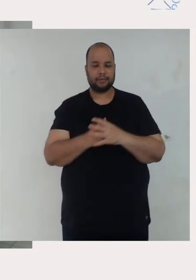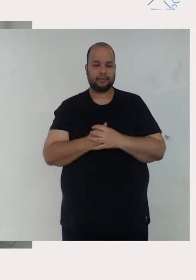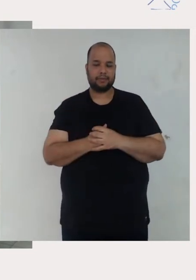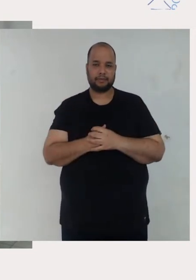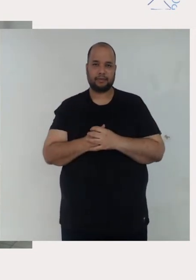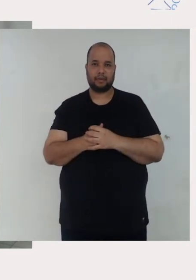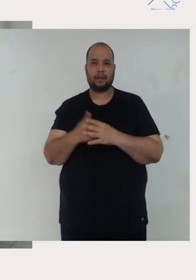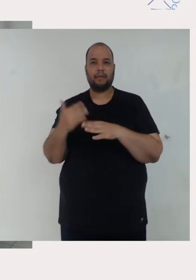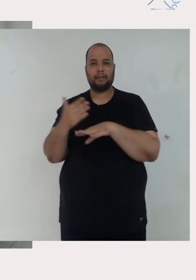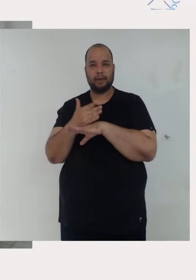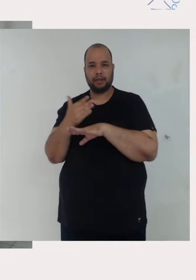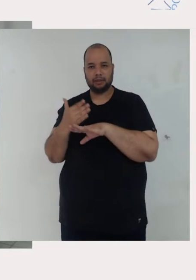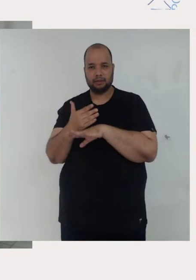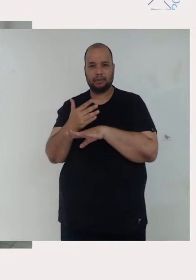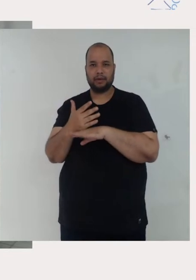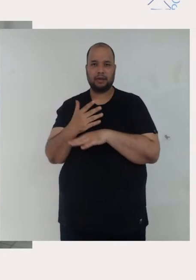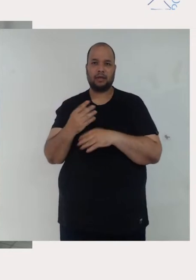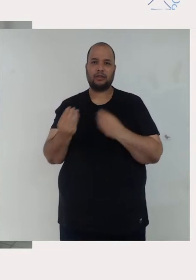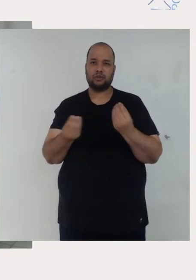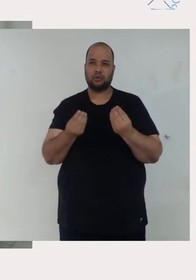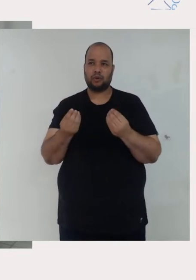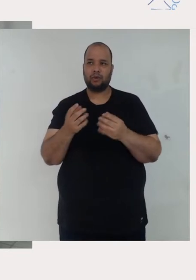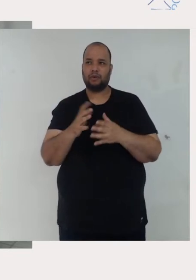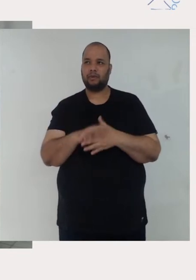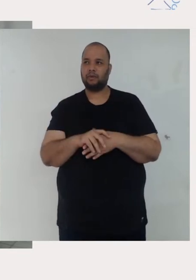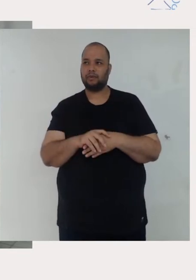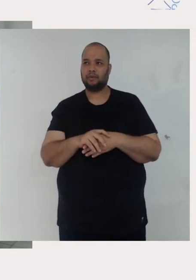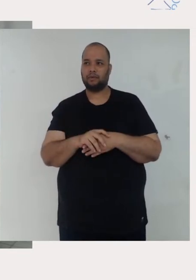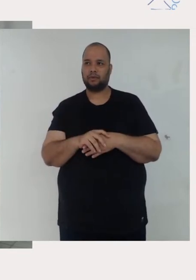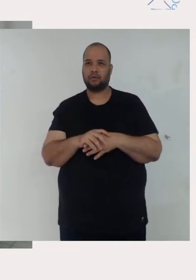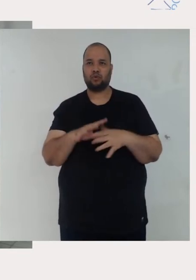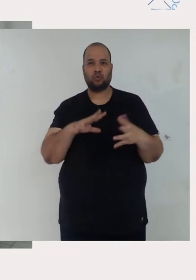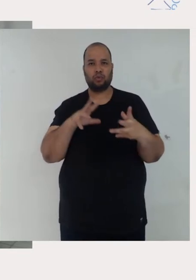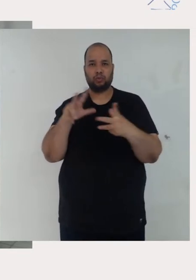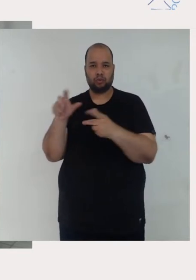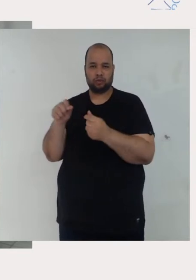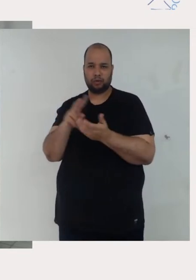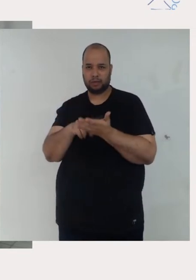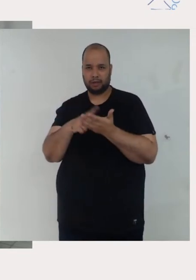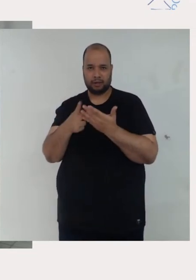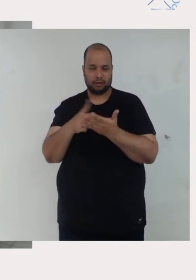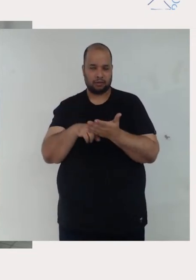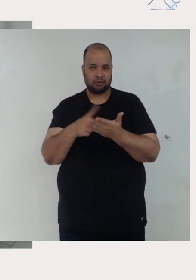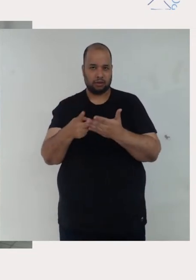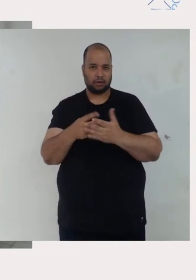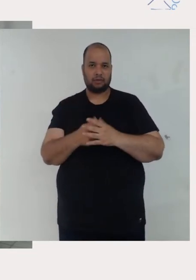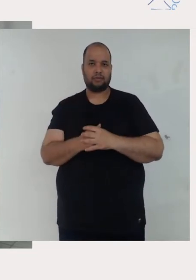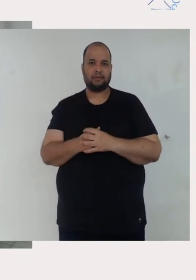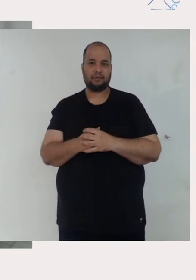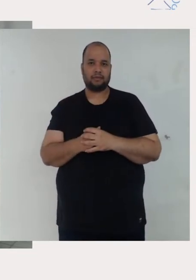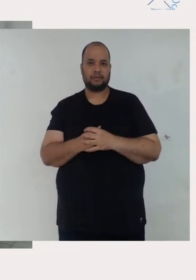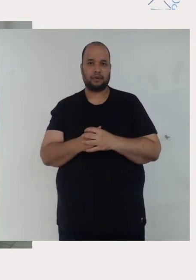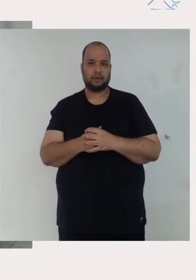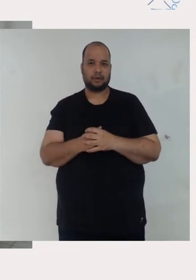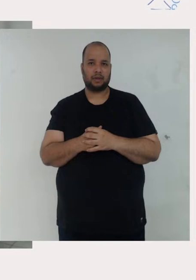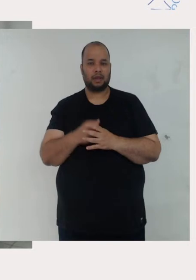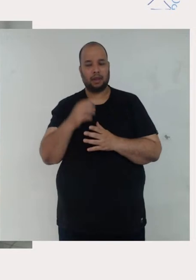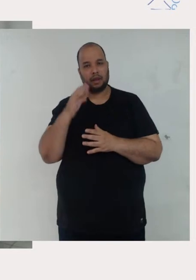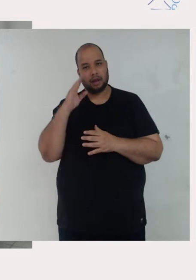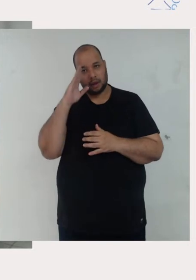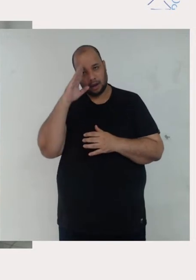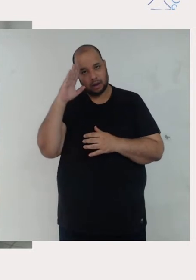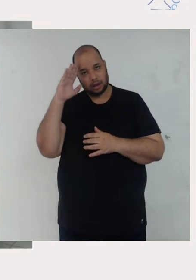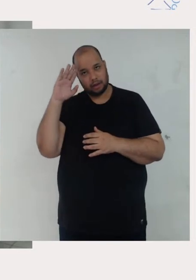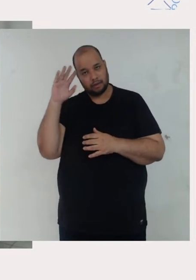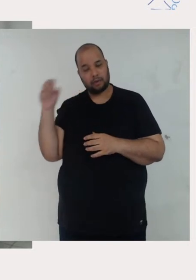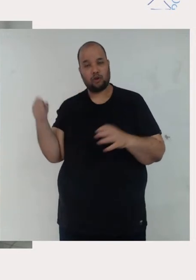essa participação, né, do mundo da tradução, né, no âmbito acadêmico, que para mim